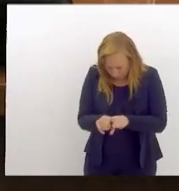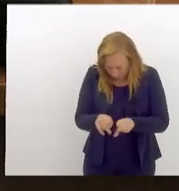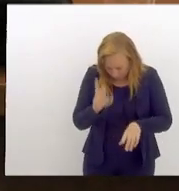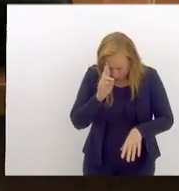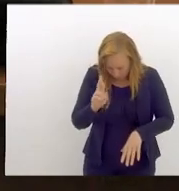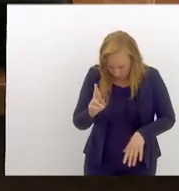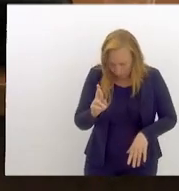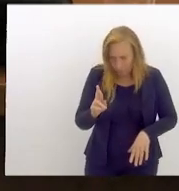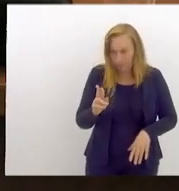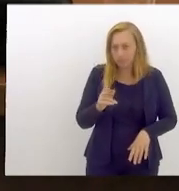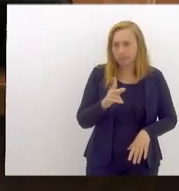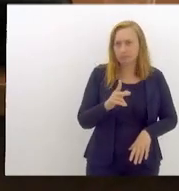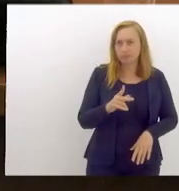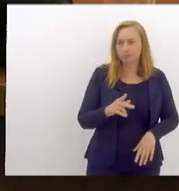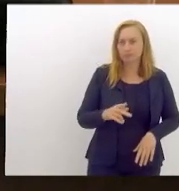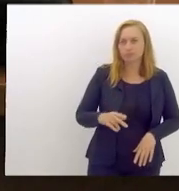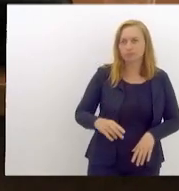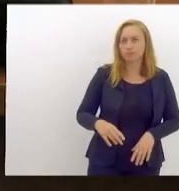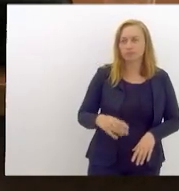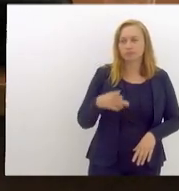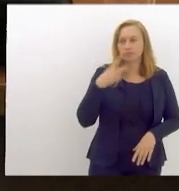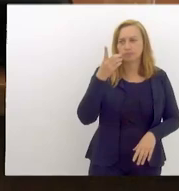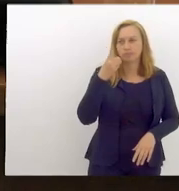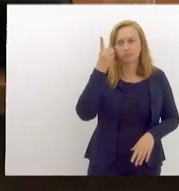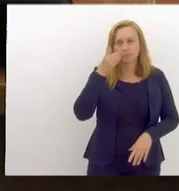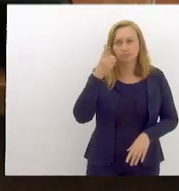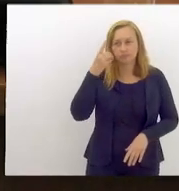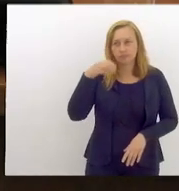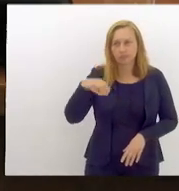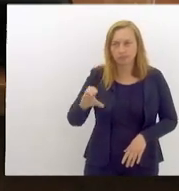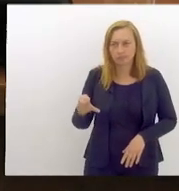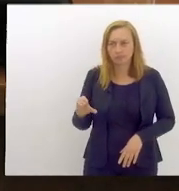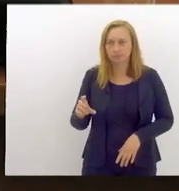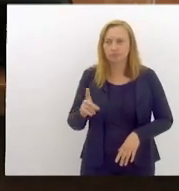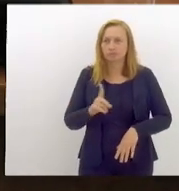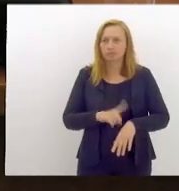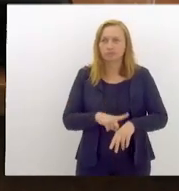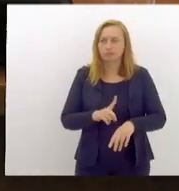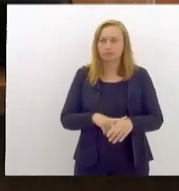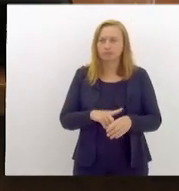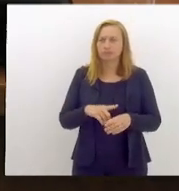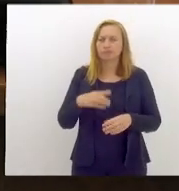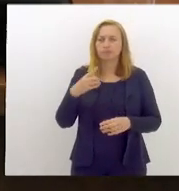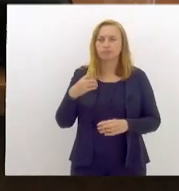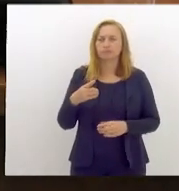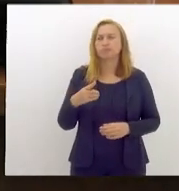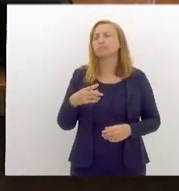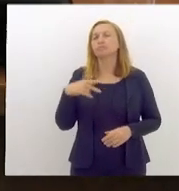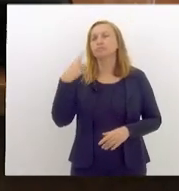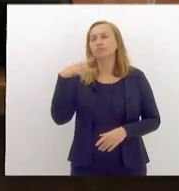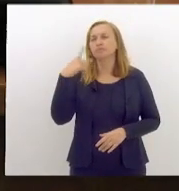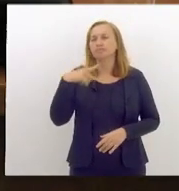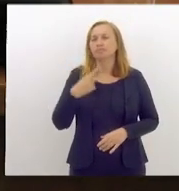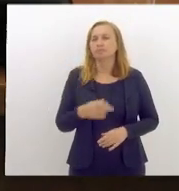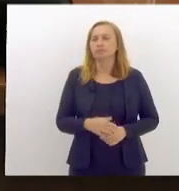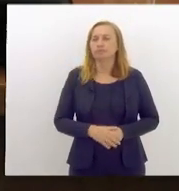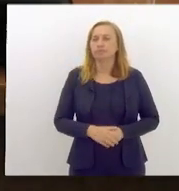bem eu disse o deputado Carlos Mickey o momento político é absolutamente